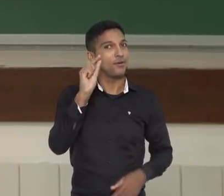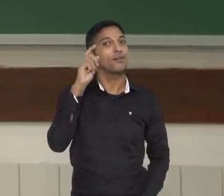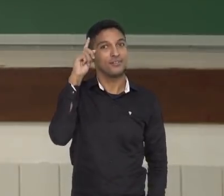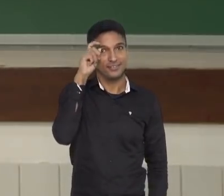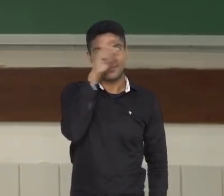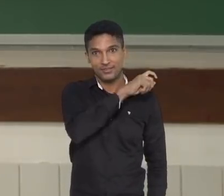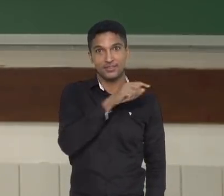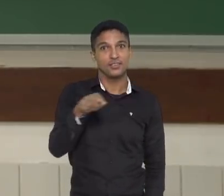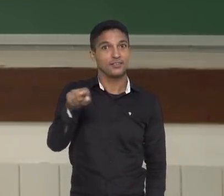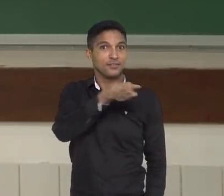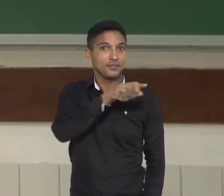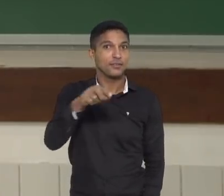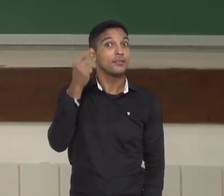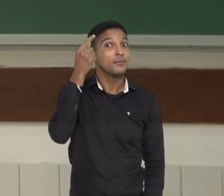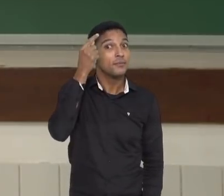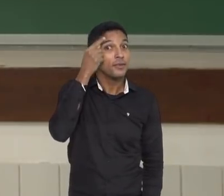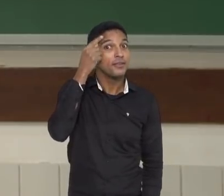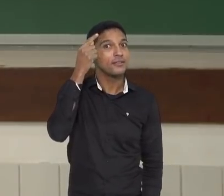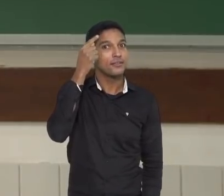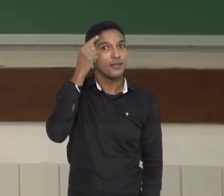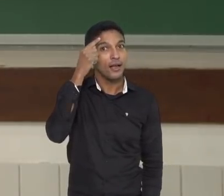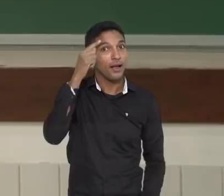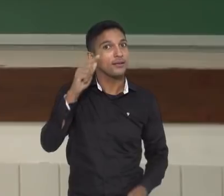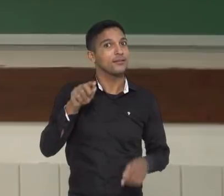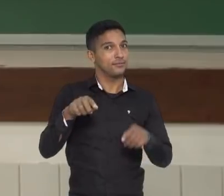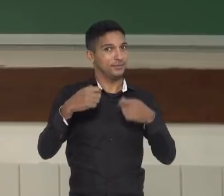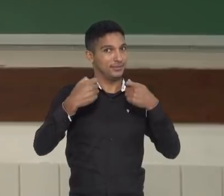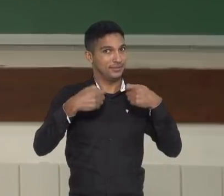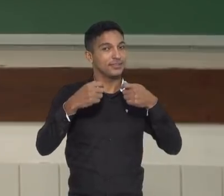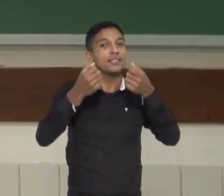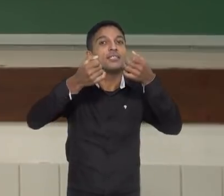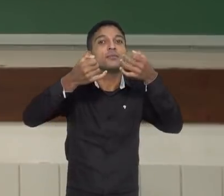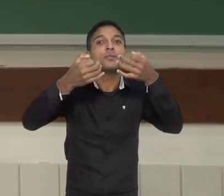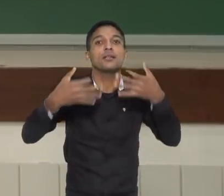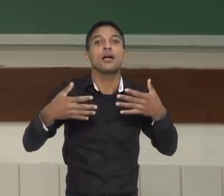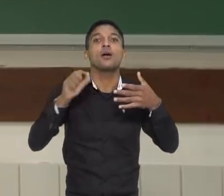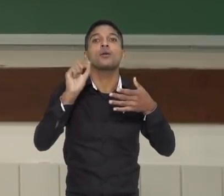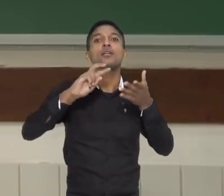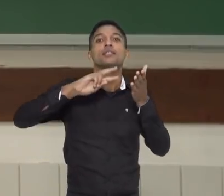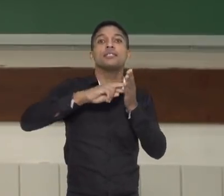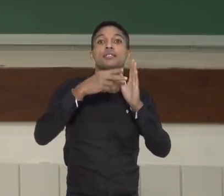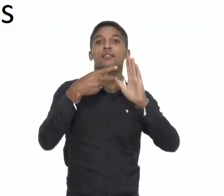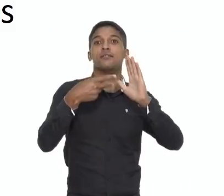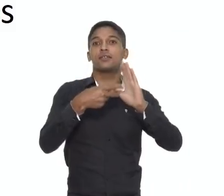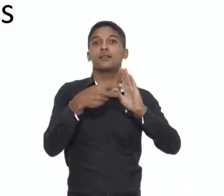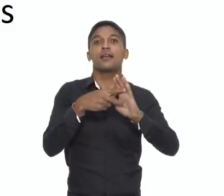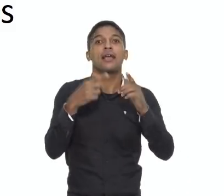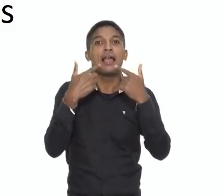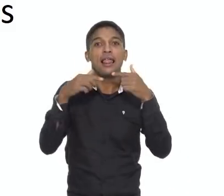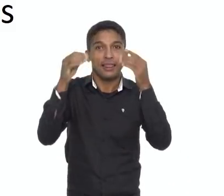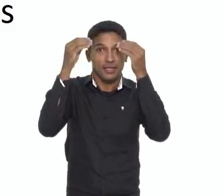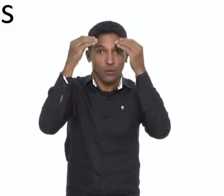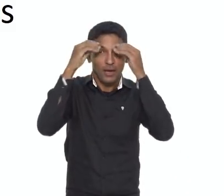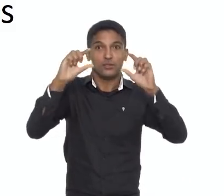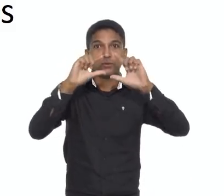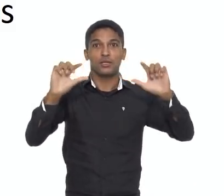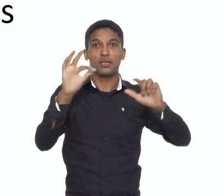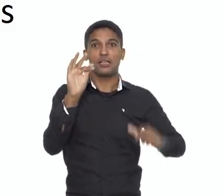vão pensar aí e explicar aqui o que quer dizer, olha lá, a linguagem é uma fonte